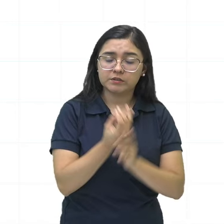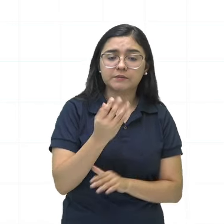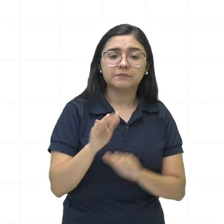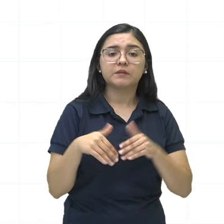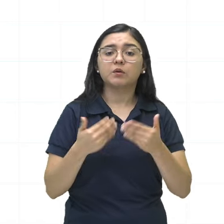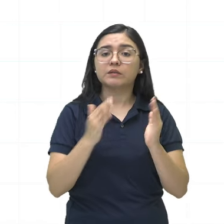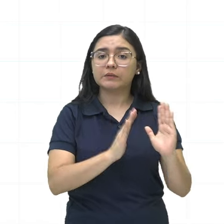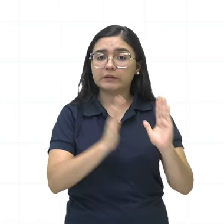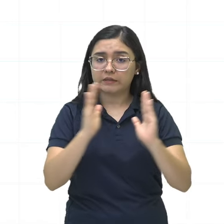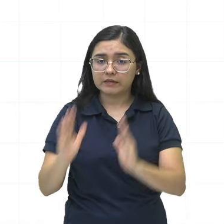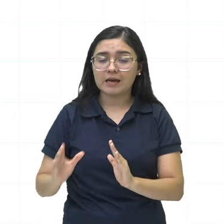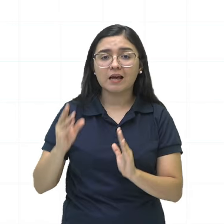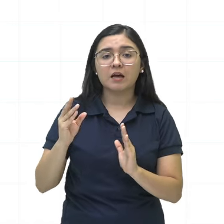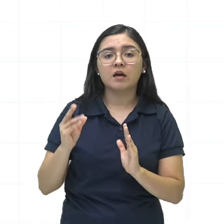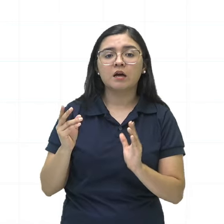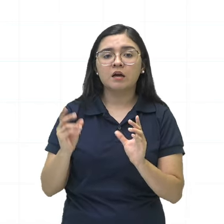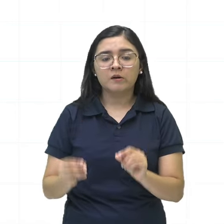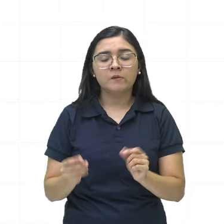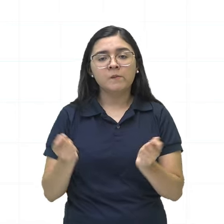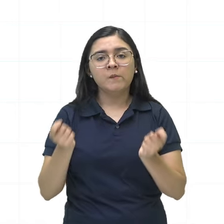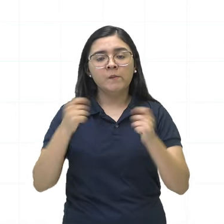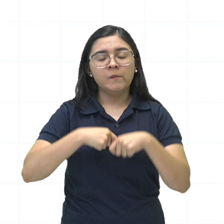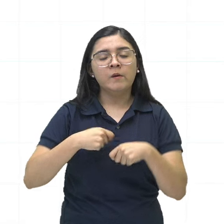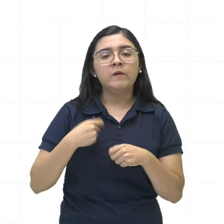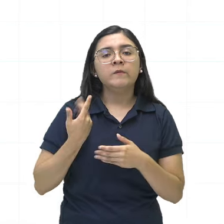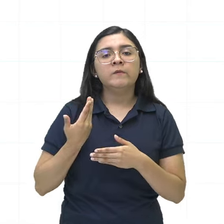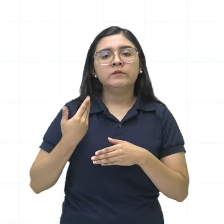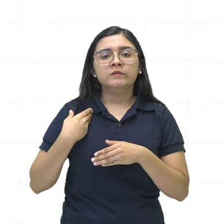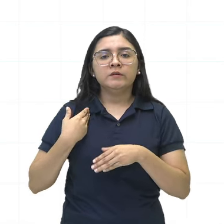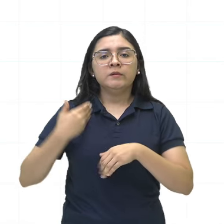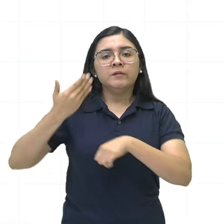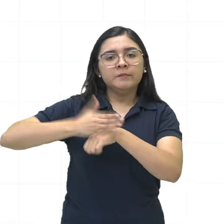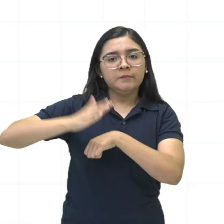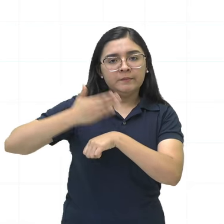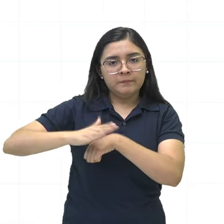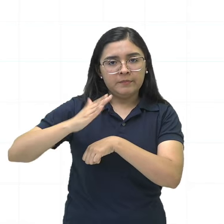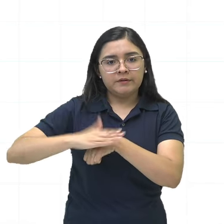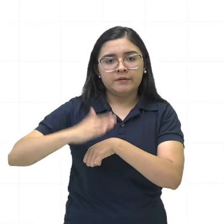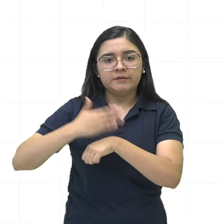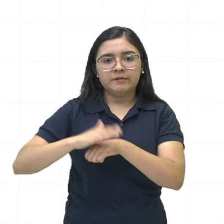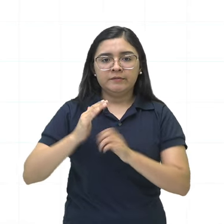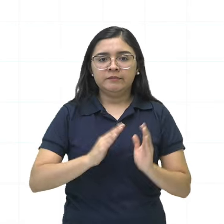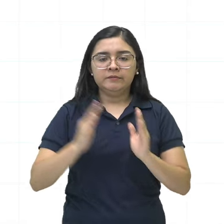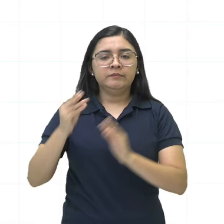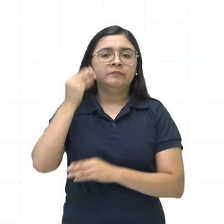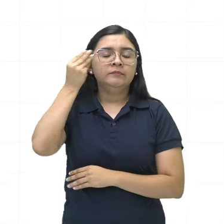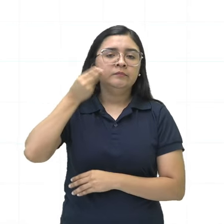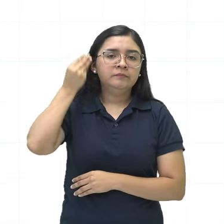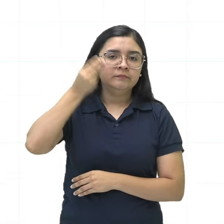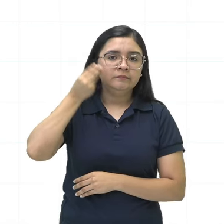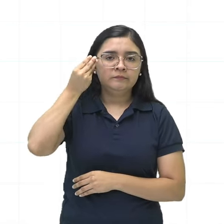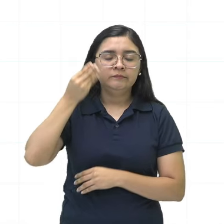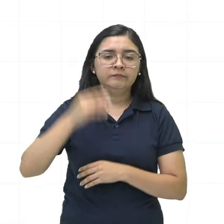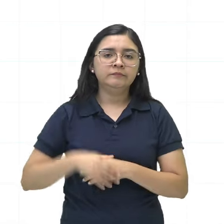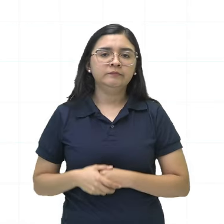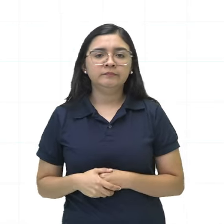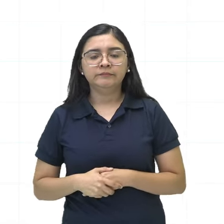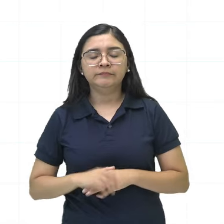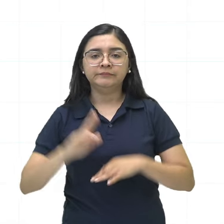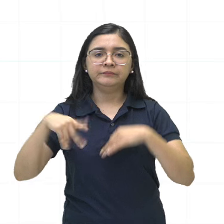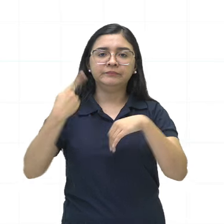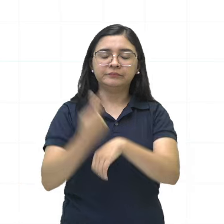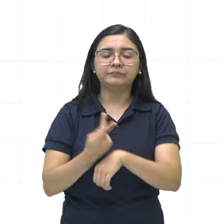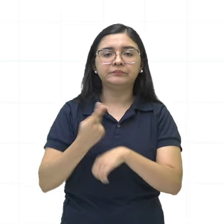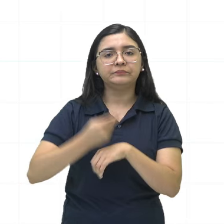fase aqui que as hipóteses formuladas elas são testadas. É aqui na fase da experimentação. Depois